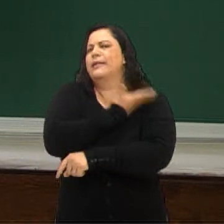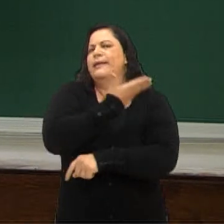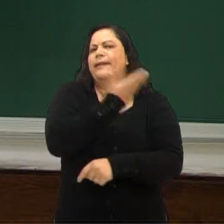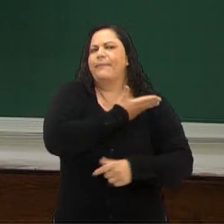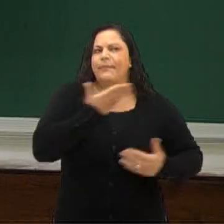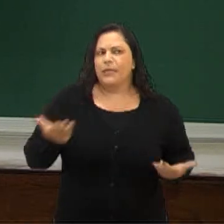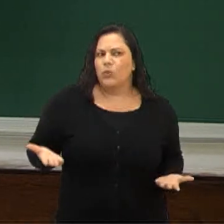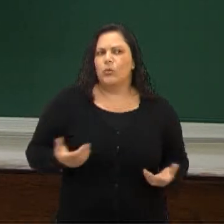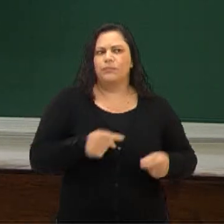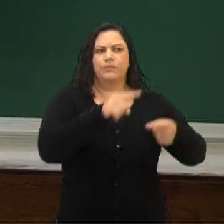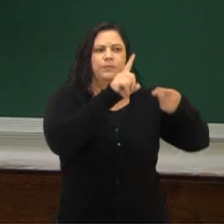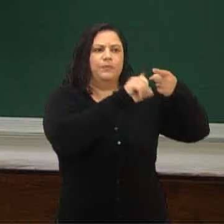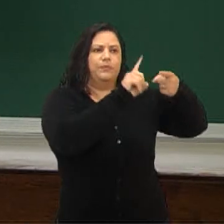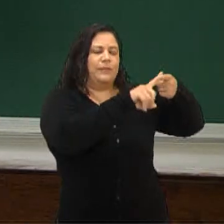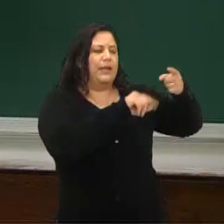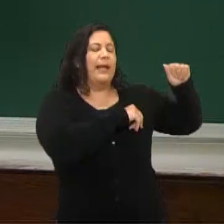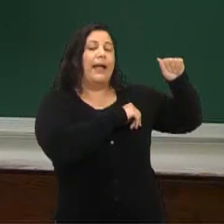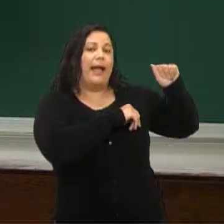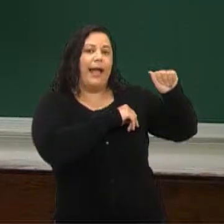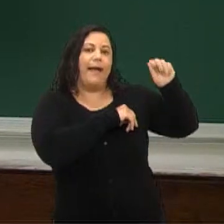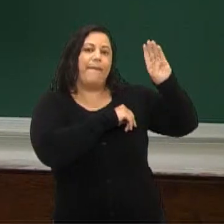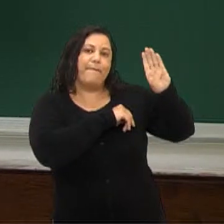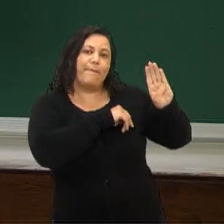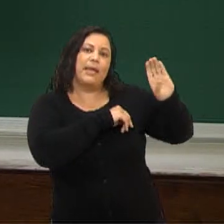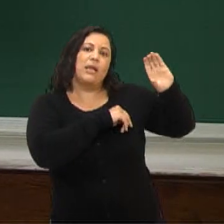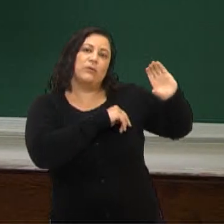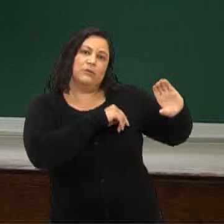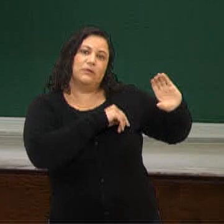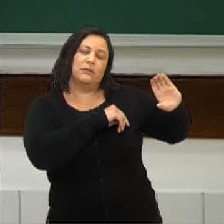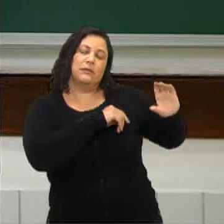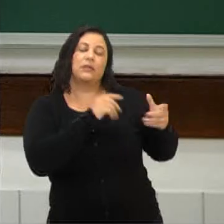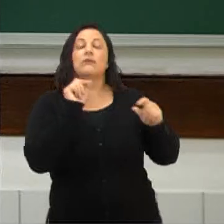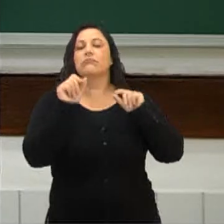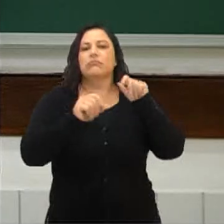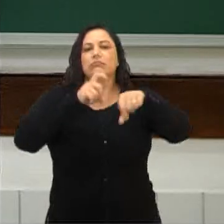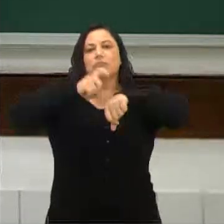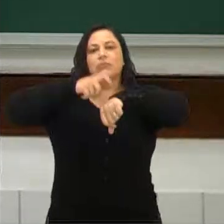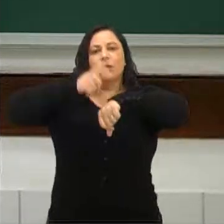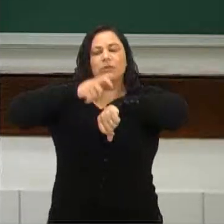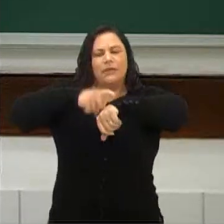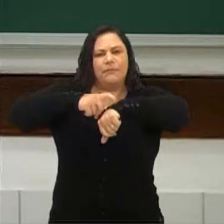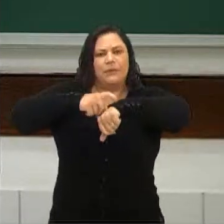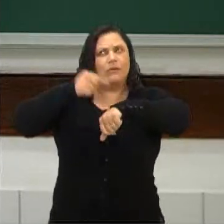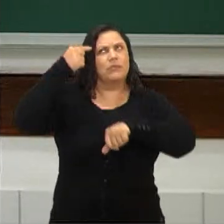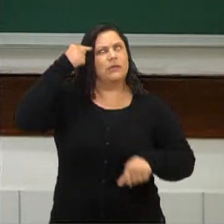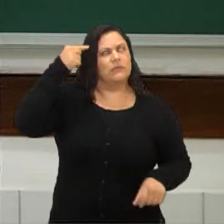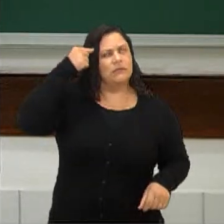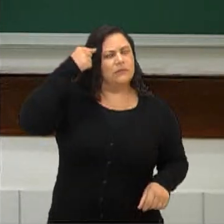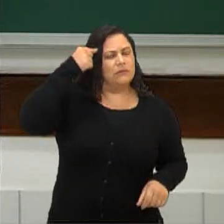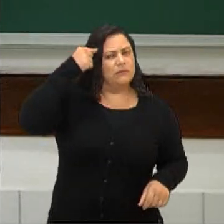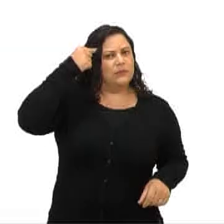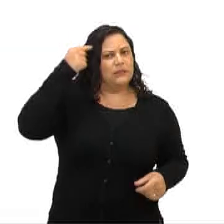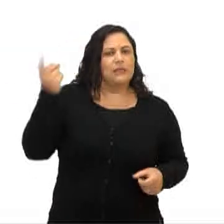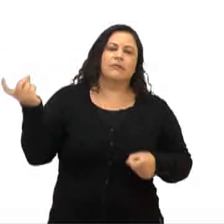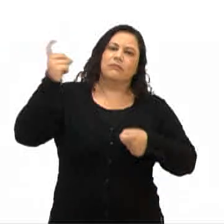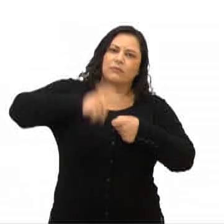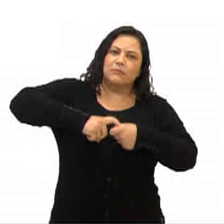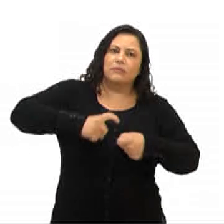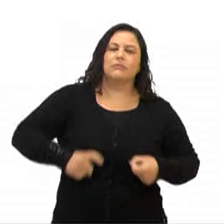o Paul Cézanne, o Paul Gauguin ou o Toulouse-Lautrec? Vou dar um tempinho para vocês para pensarem bem e a gente já